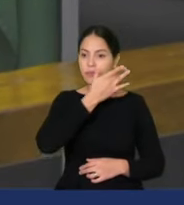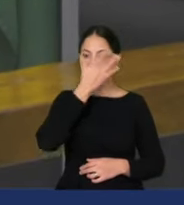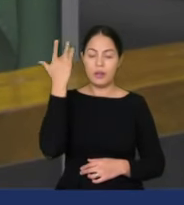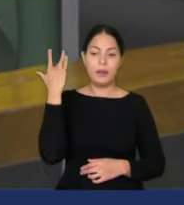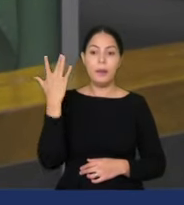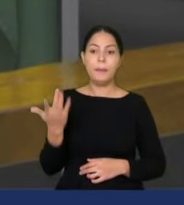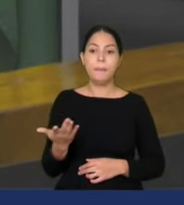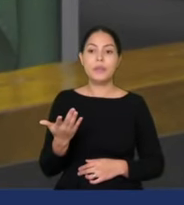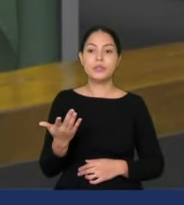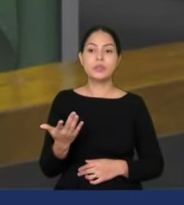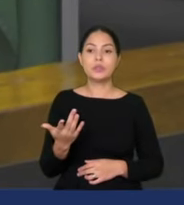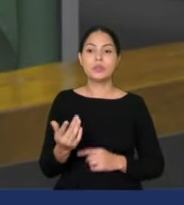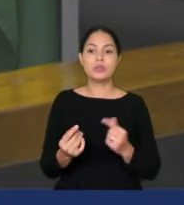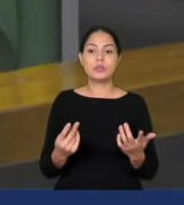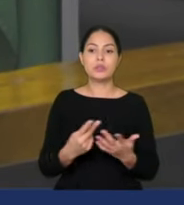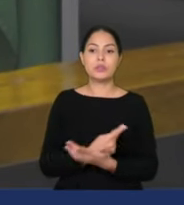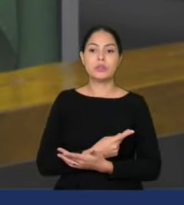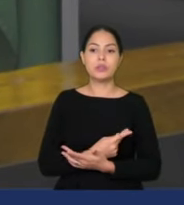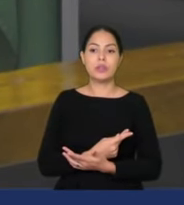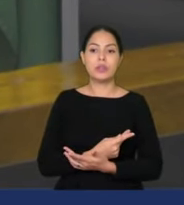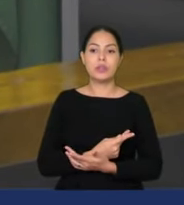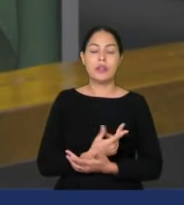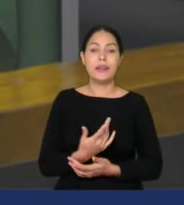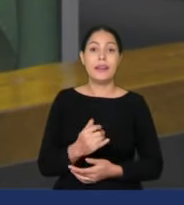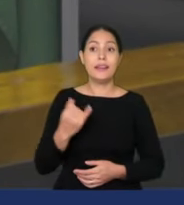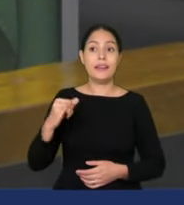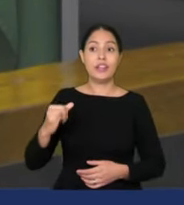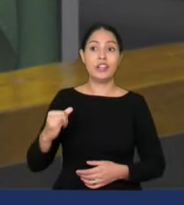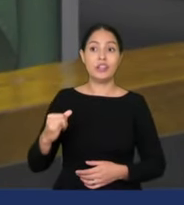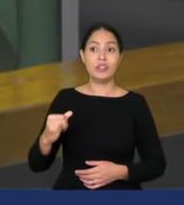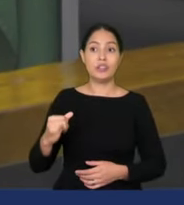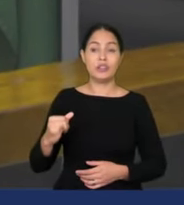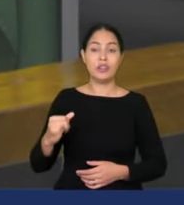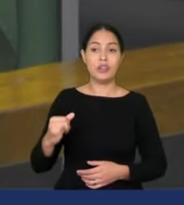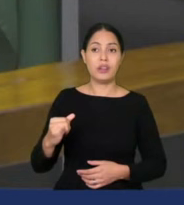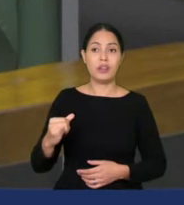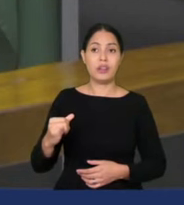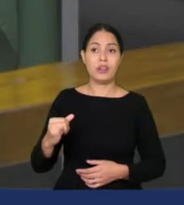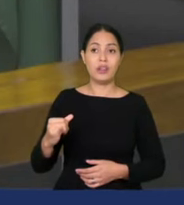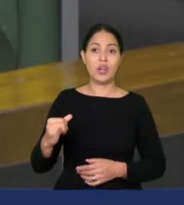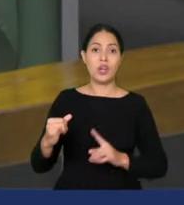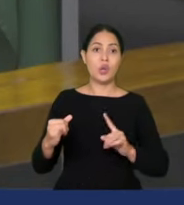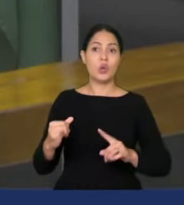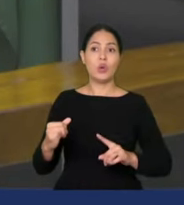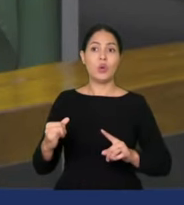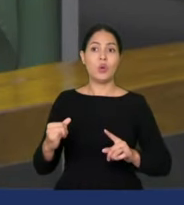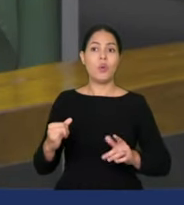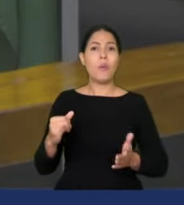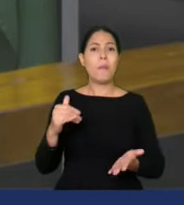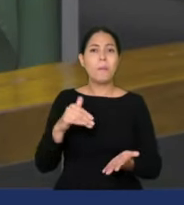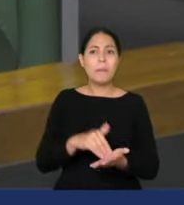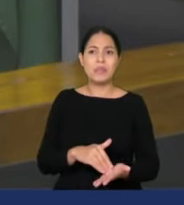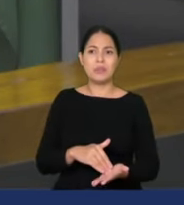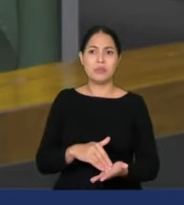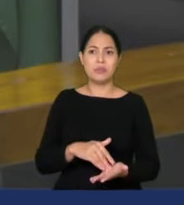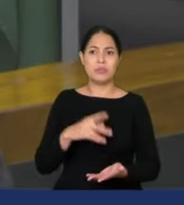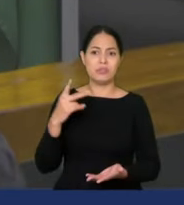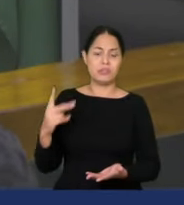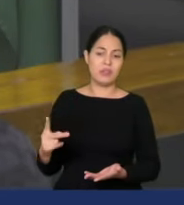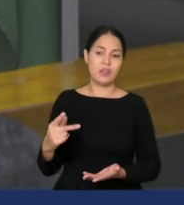da sua energia para poder dividir o mínimo que ela já basicamente não